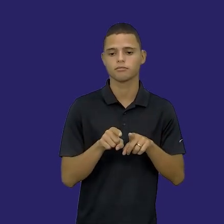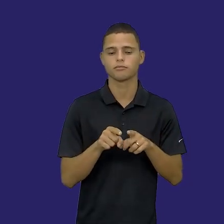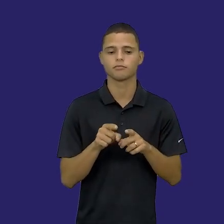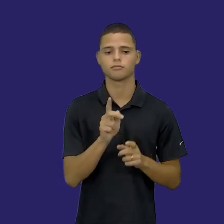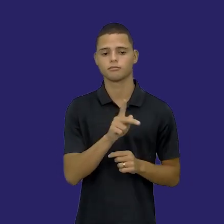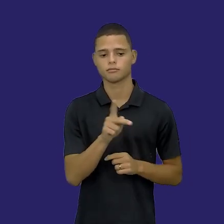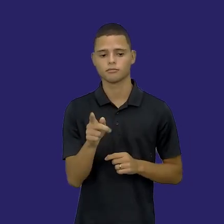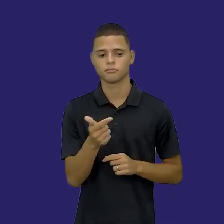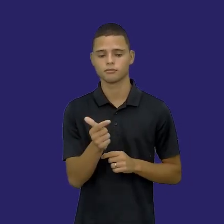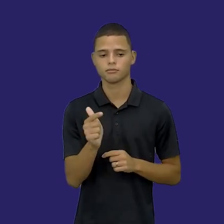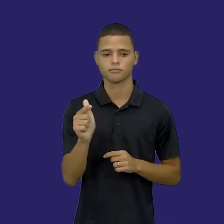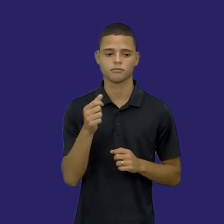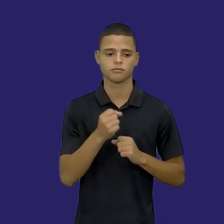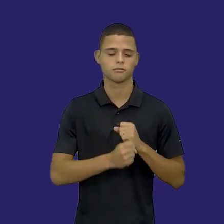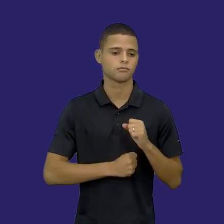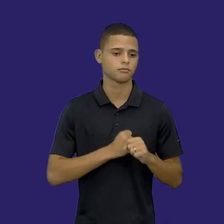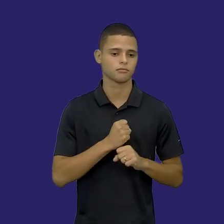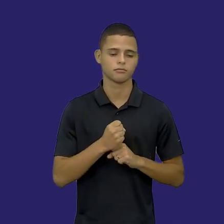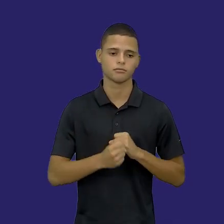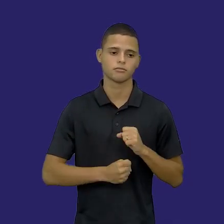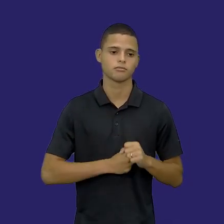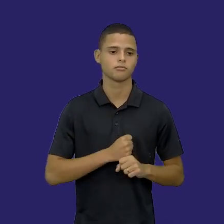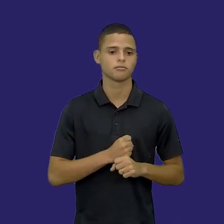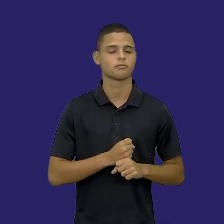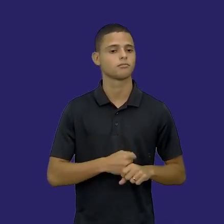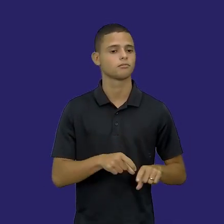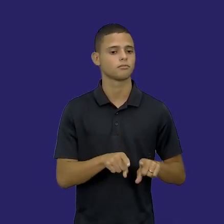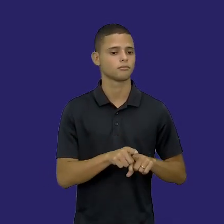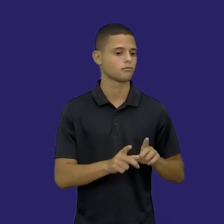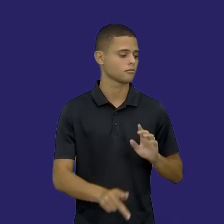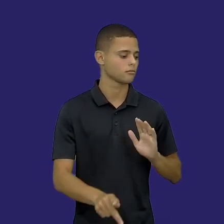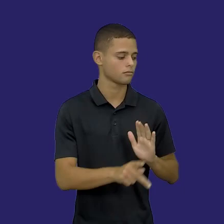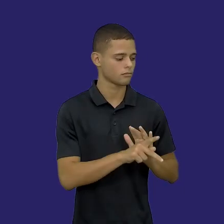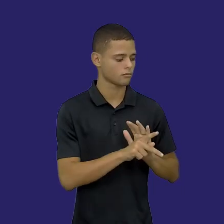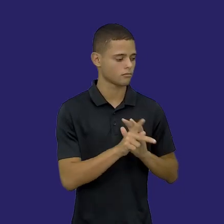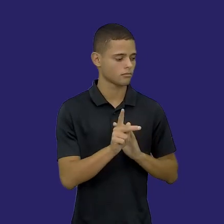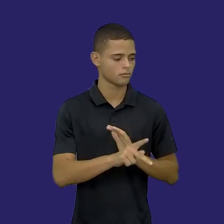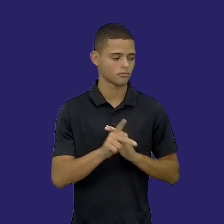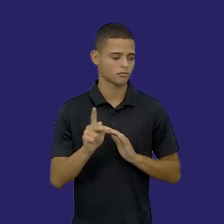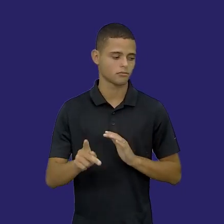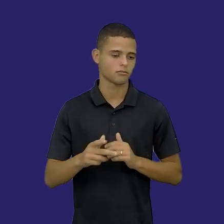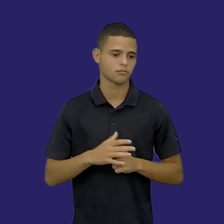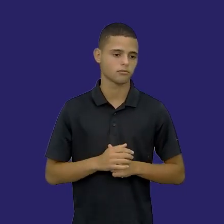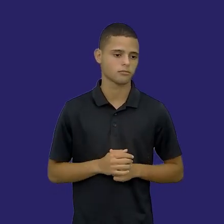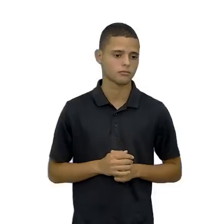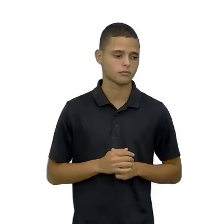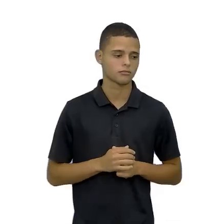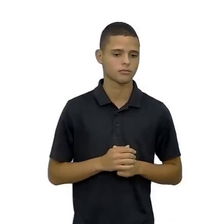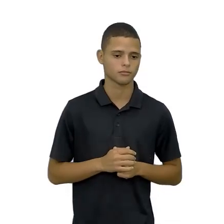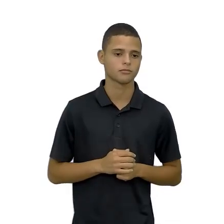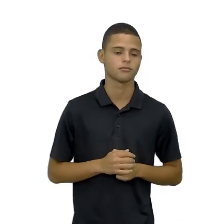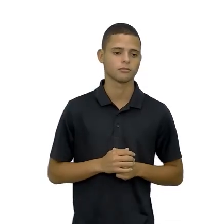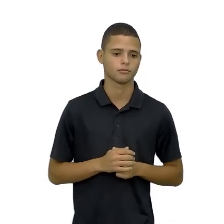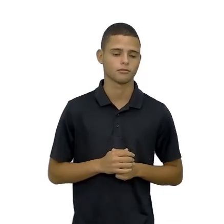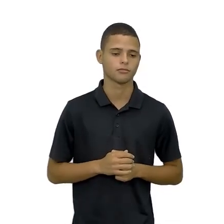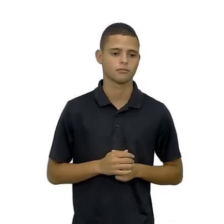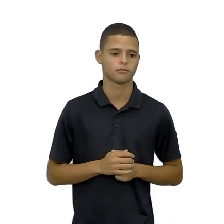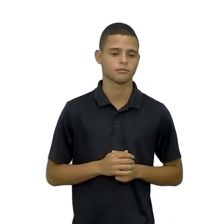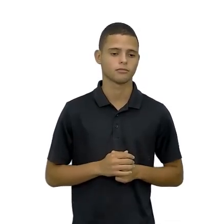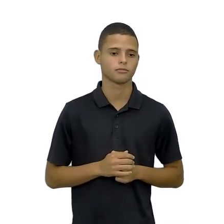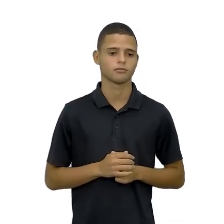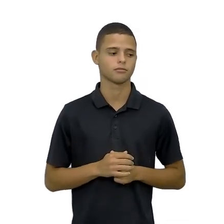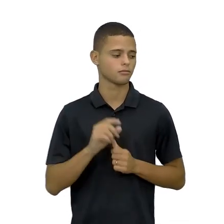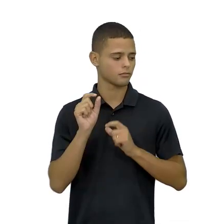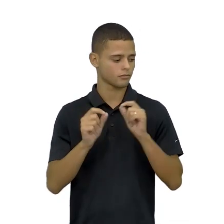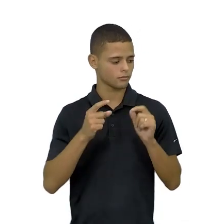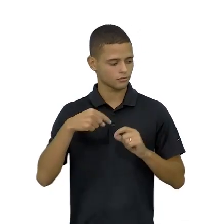professores de outros anos, e também com o próprio professor coordenador, né? Bom, o que a gente